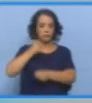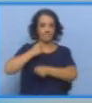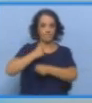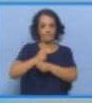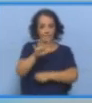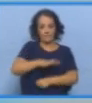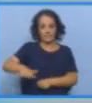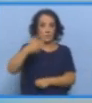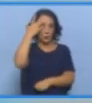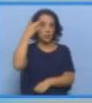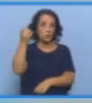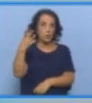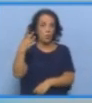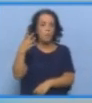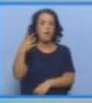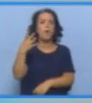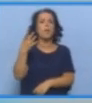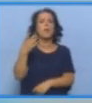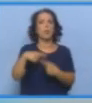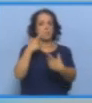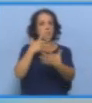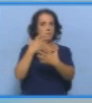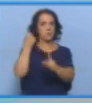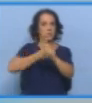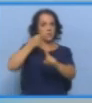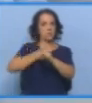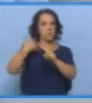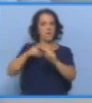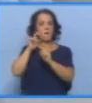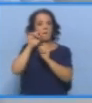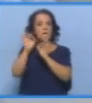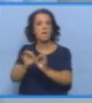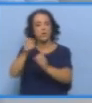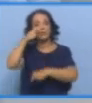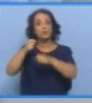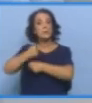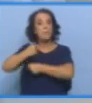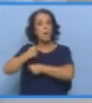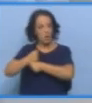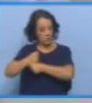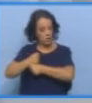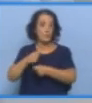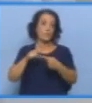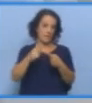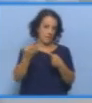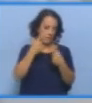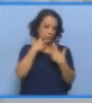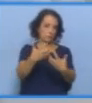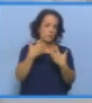na região de Setúbal, que mais se distinguiu Dom Manuel Martins. Sim, de facto, foi neste período caracterizado